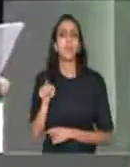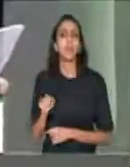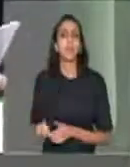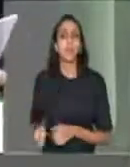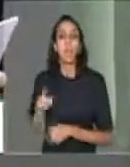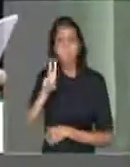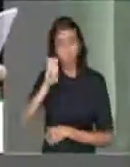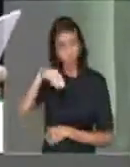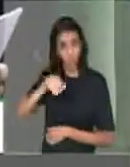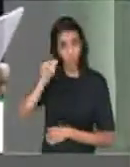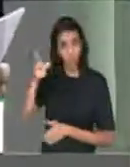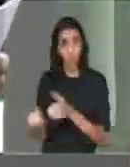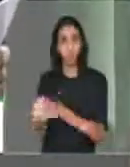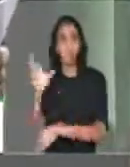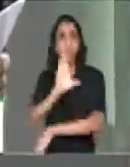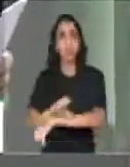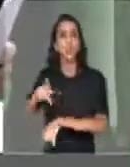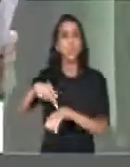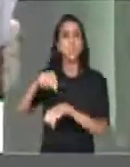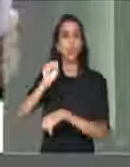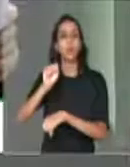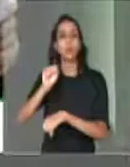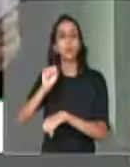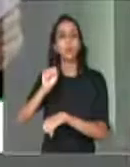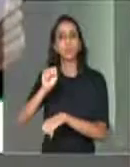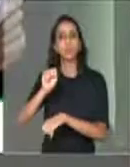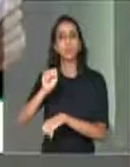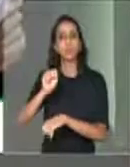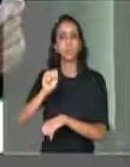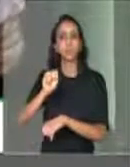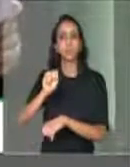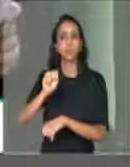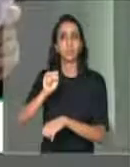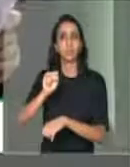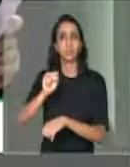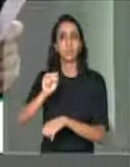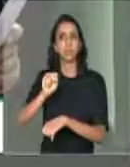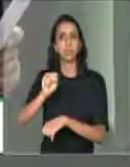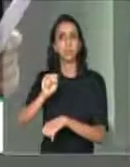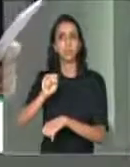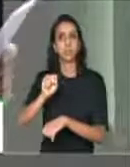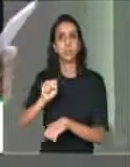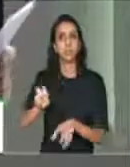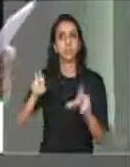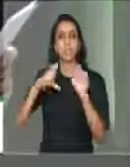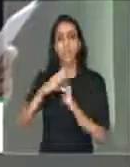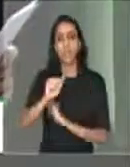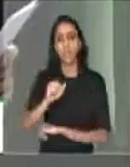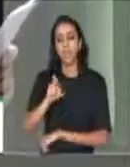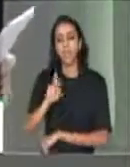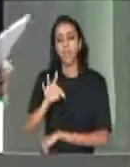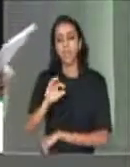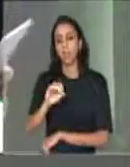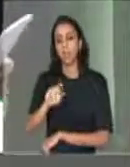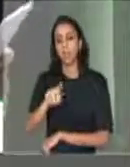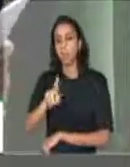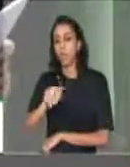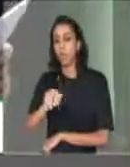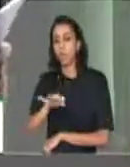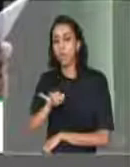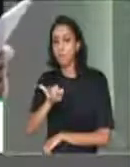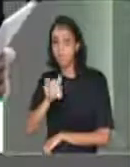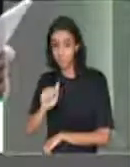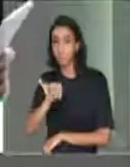na UEMA um curso de pós-graduação, um programa de pós-graduação em cartografia